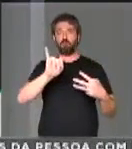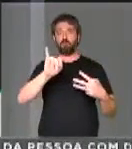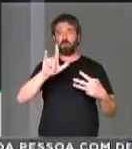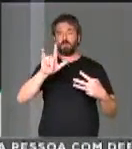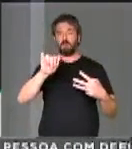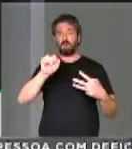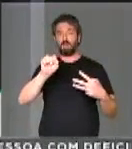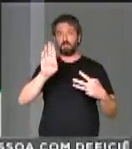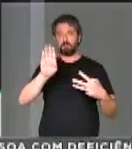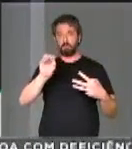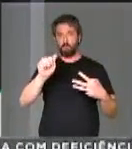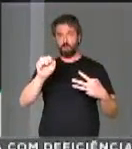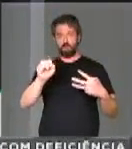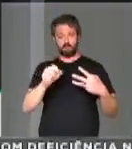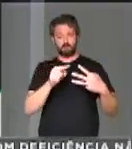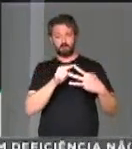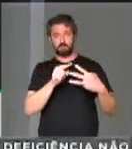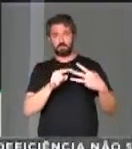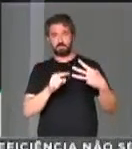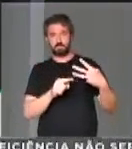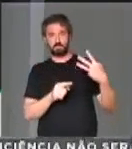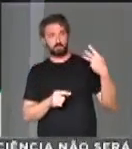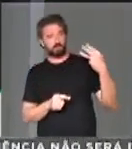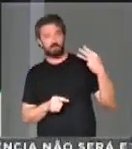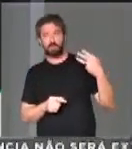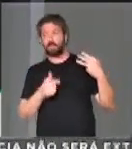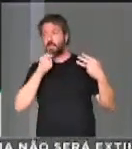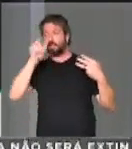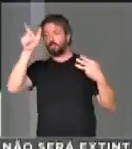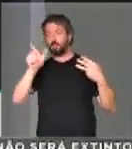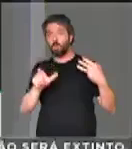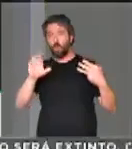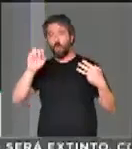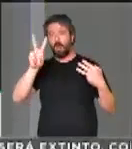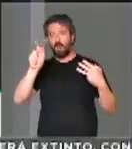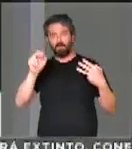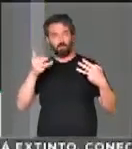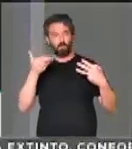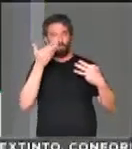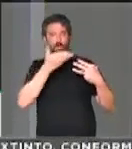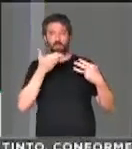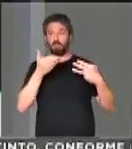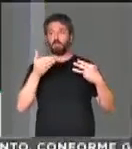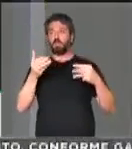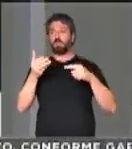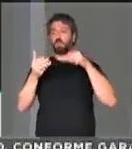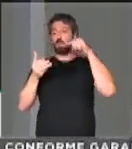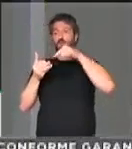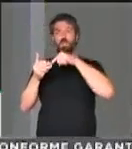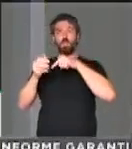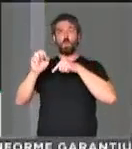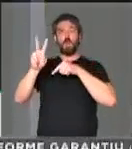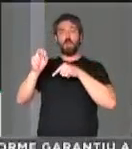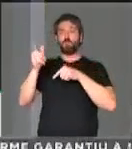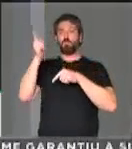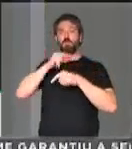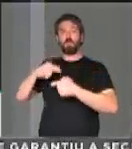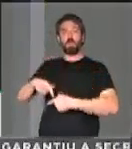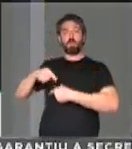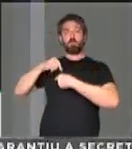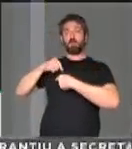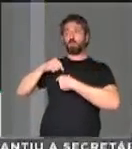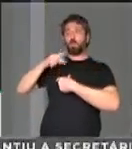Boas vem sendo tratado por esse senhor que foi condecorado pelo presidente da